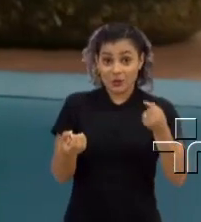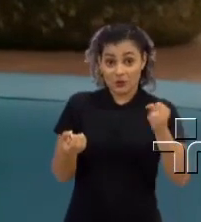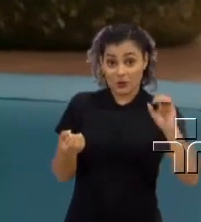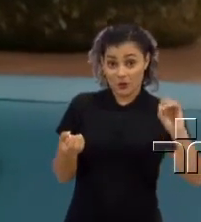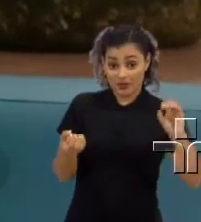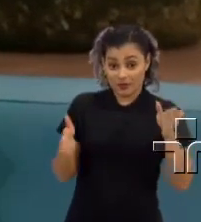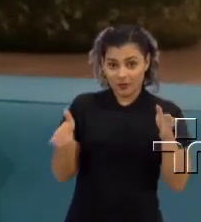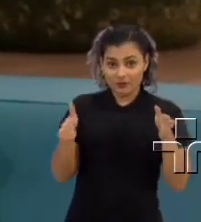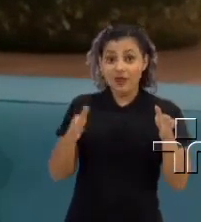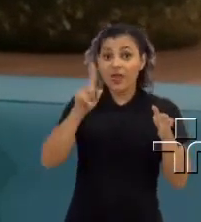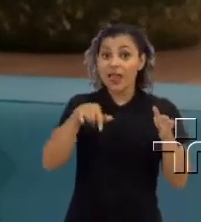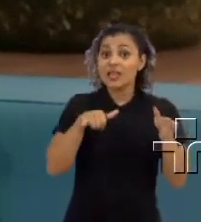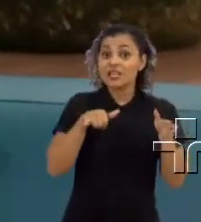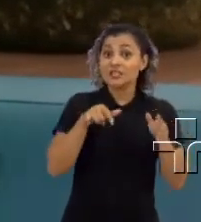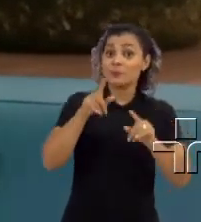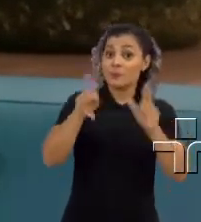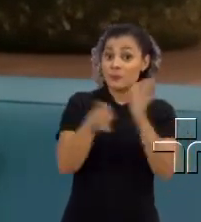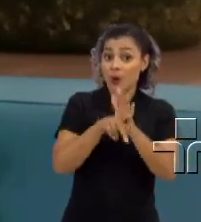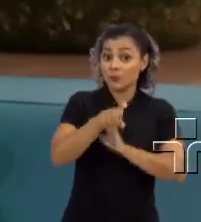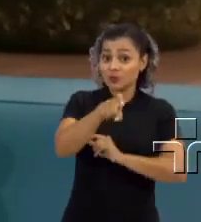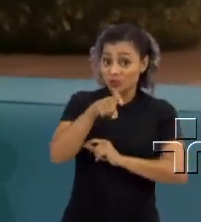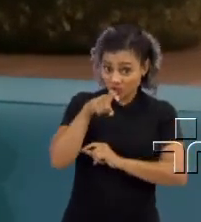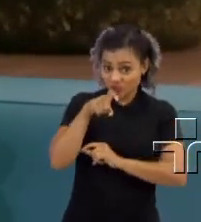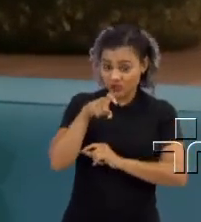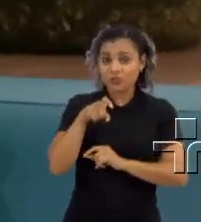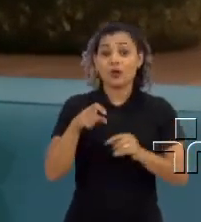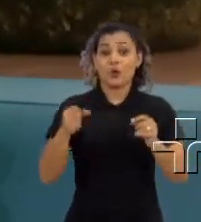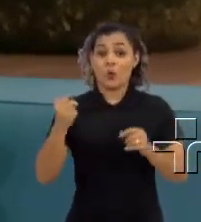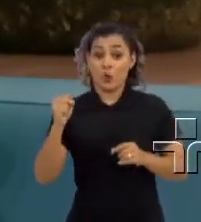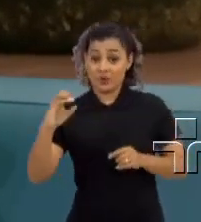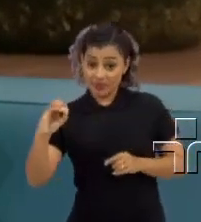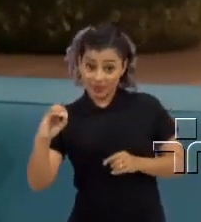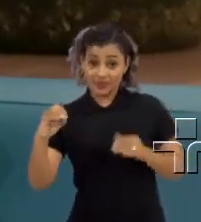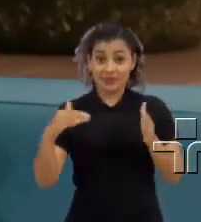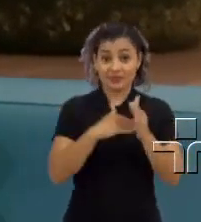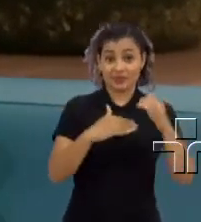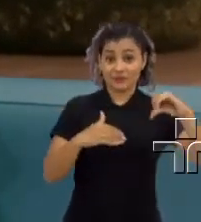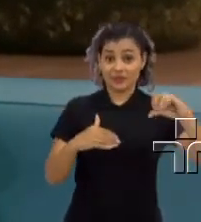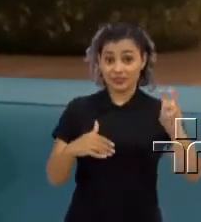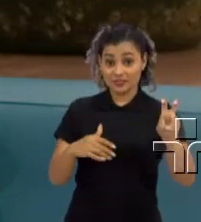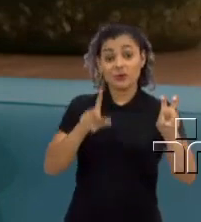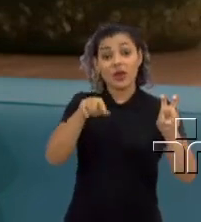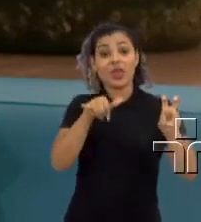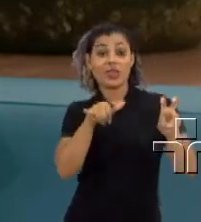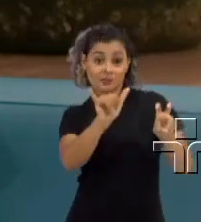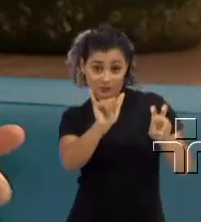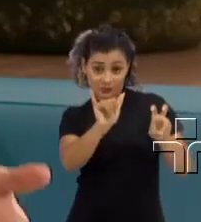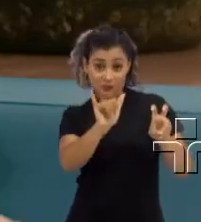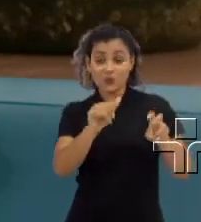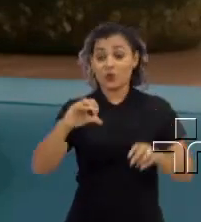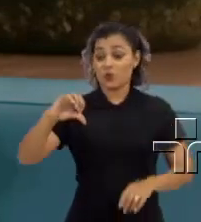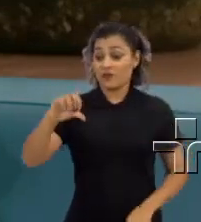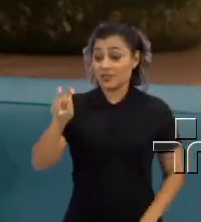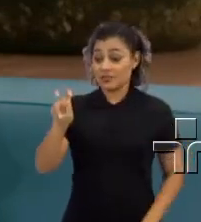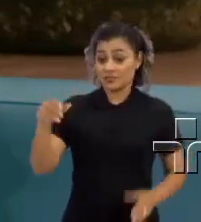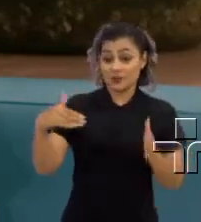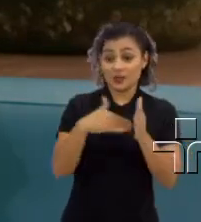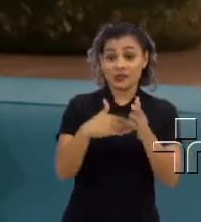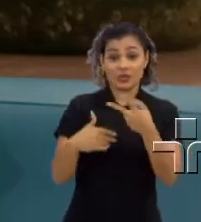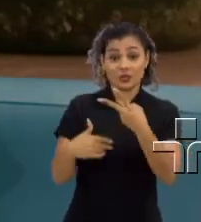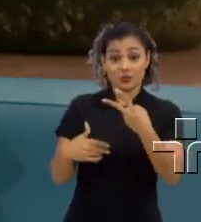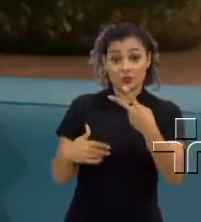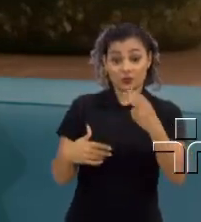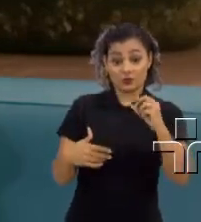da geração X. De 80 a 95 é da geração Y. De 95